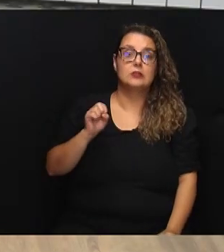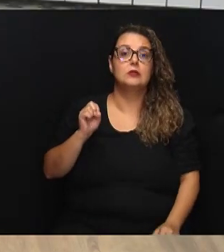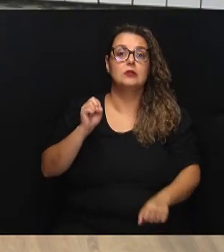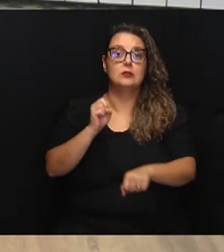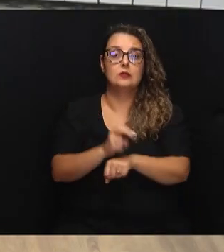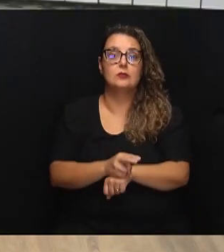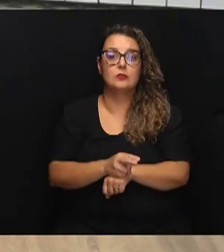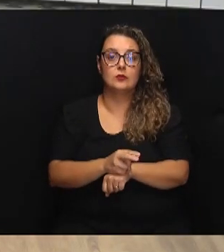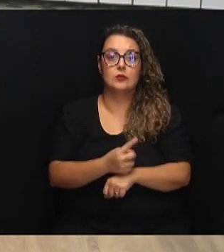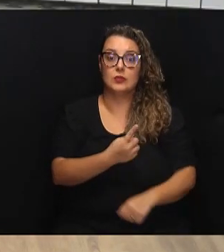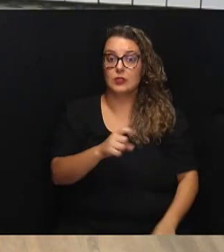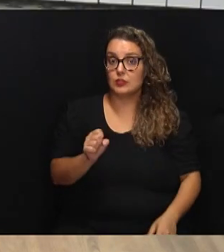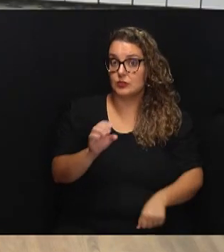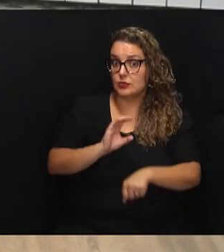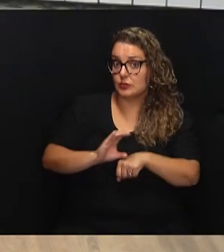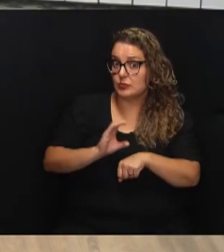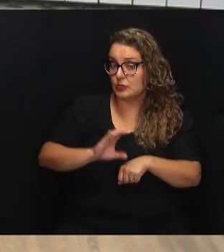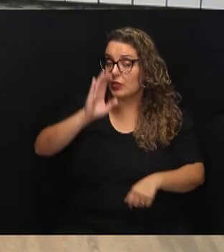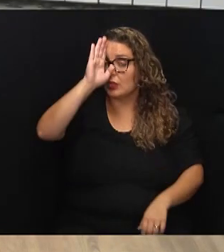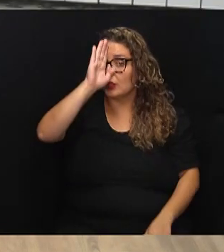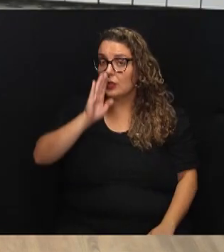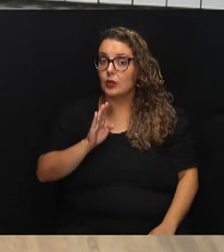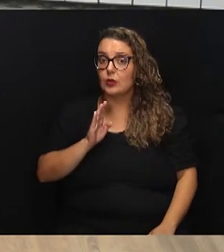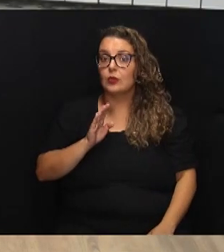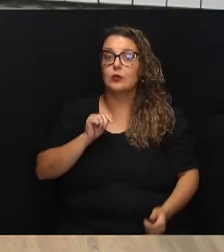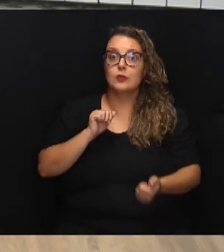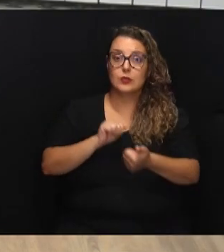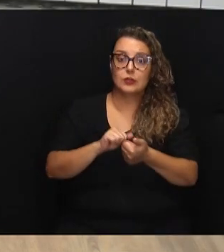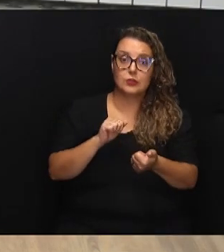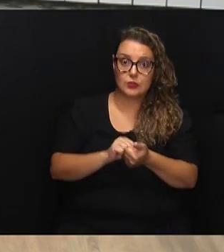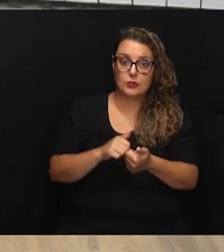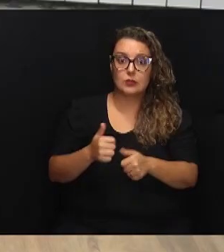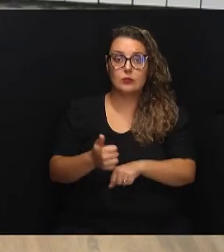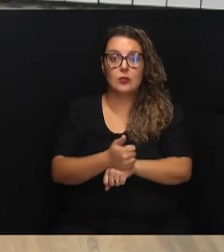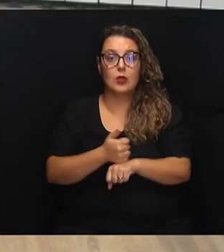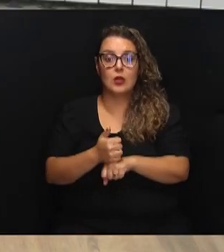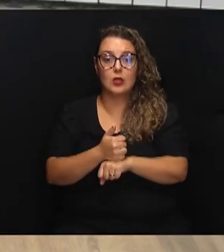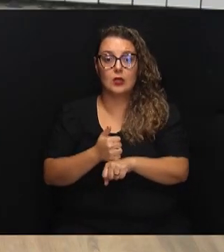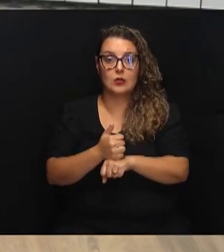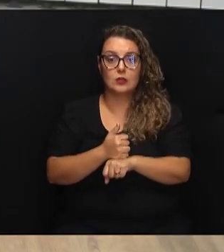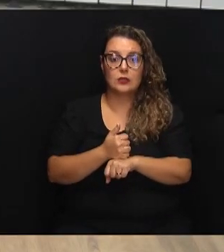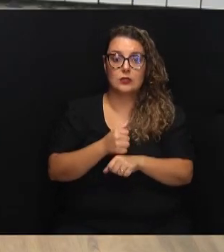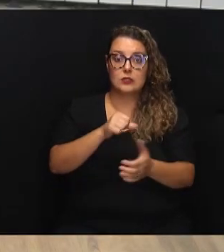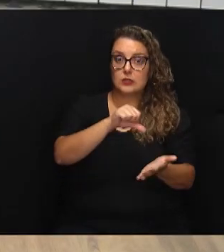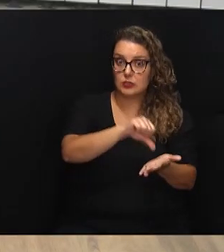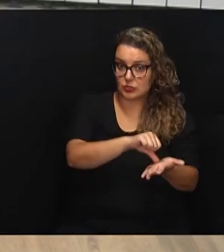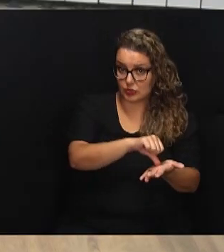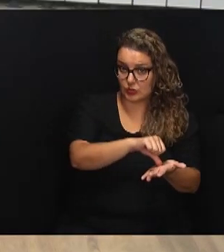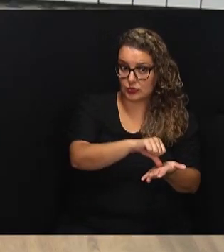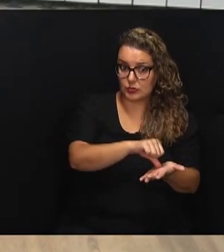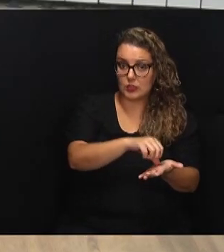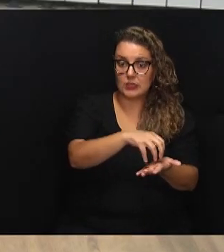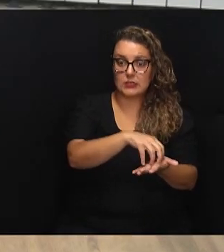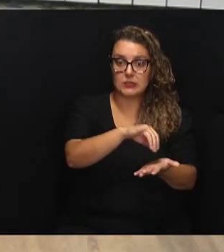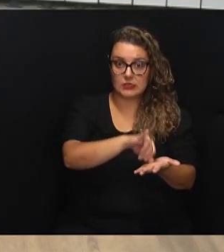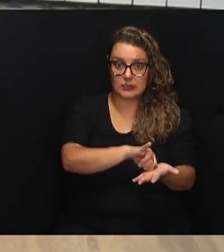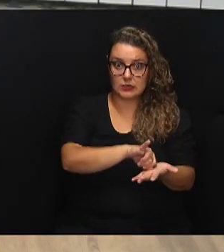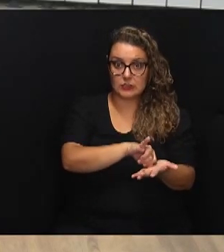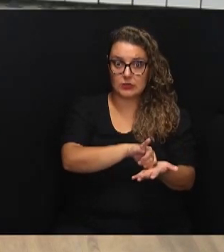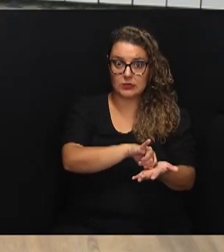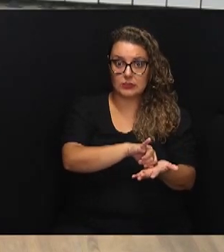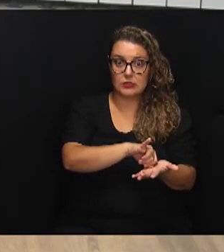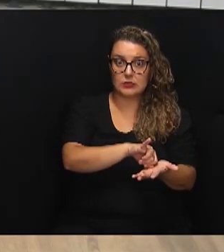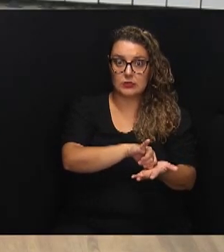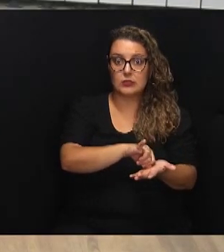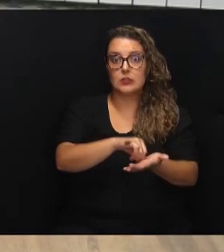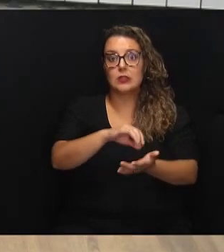em 18 cursos gratuitos de qualificação profissional nas unidades Centro,